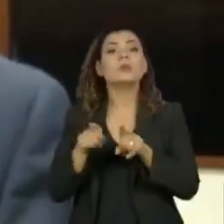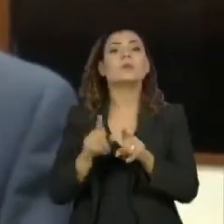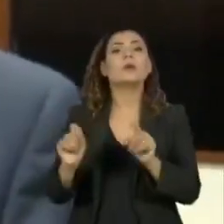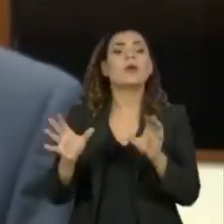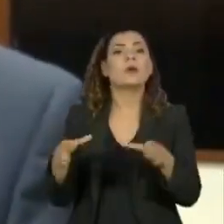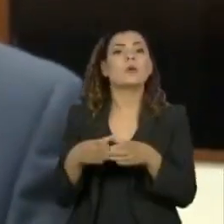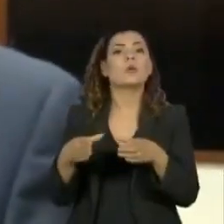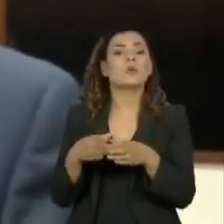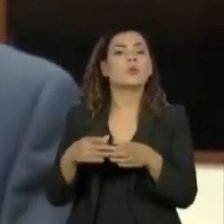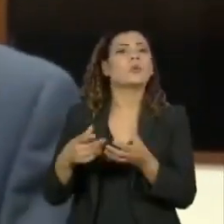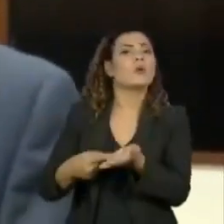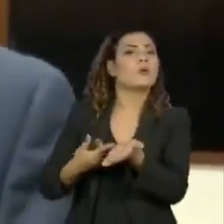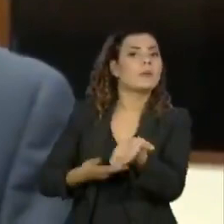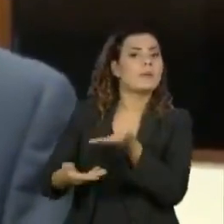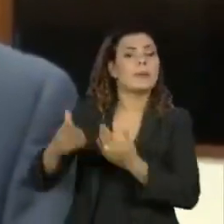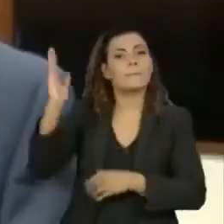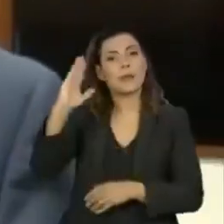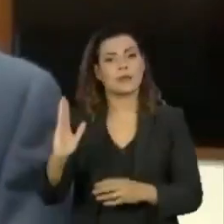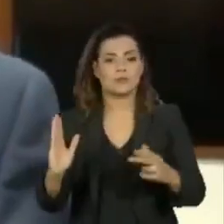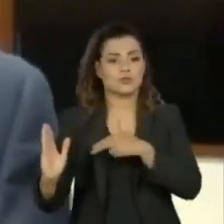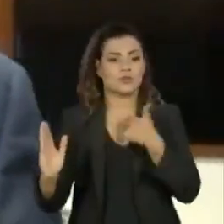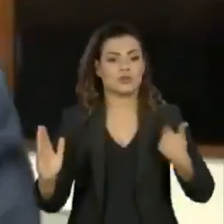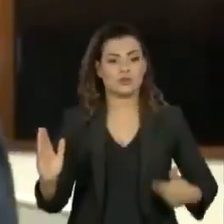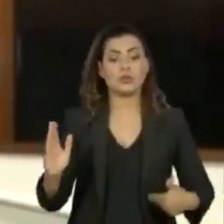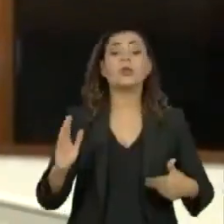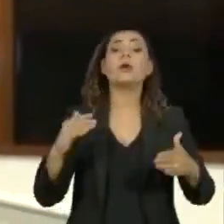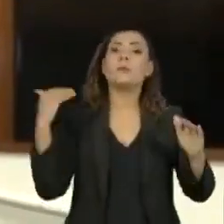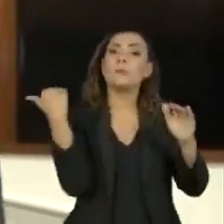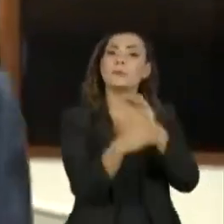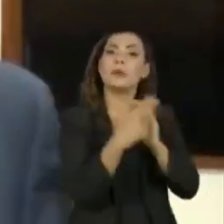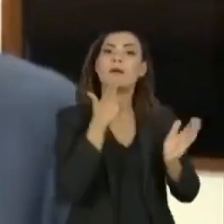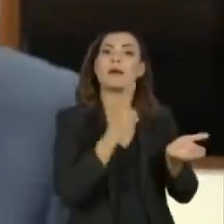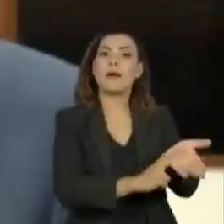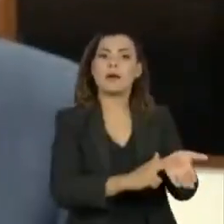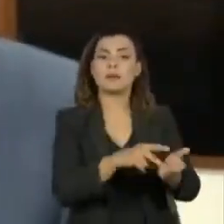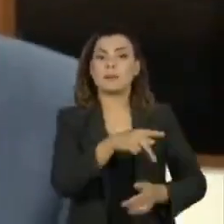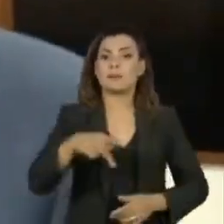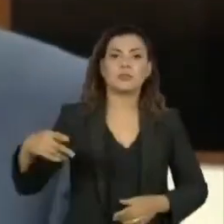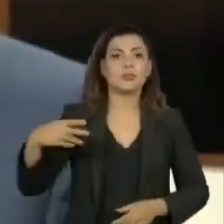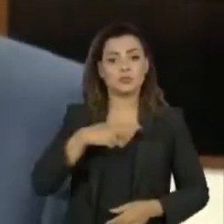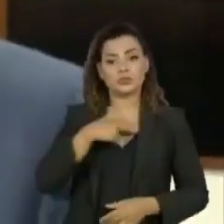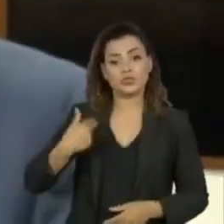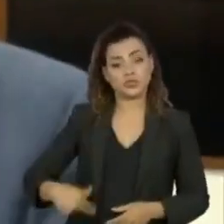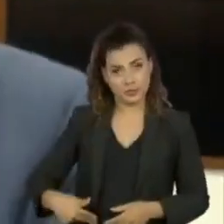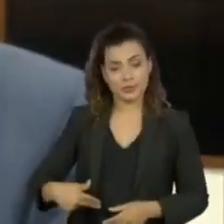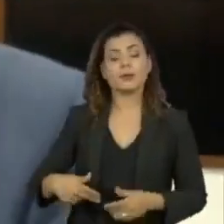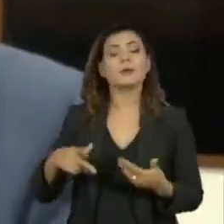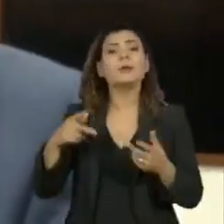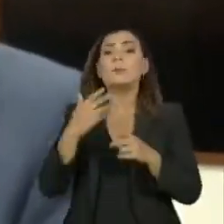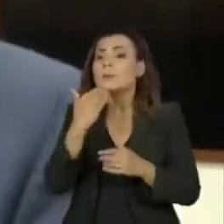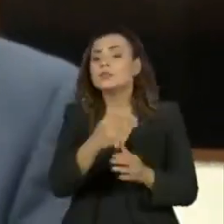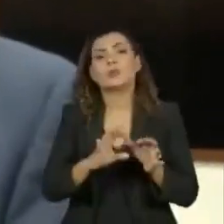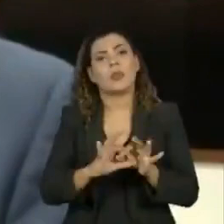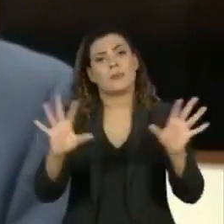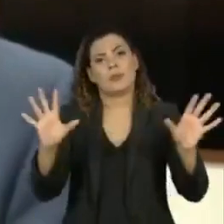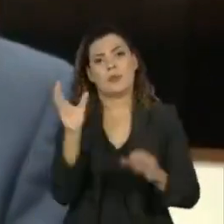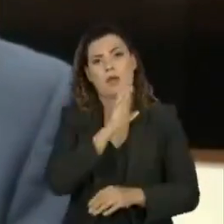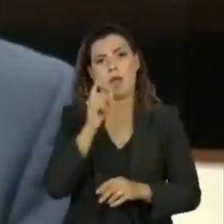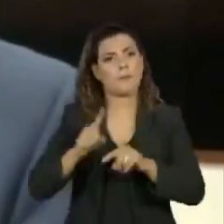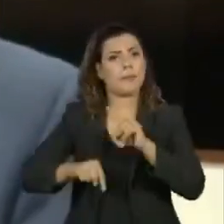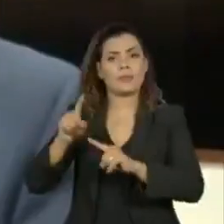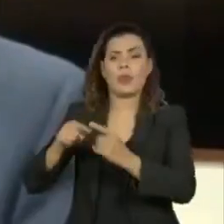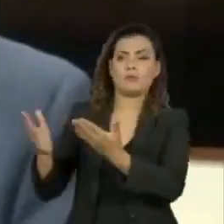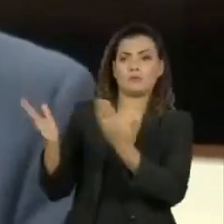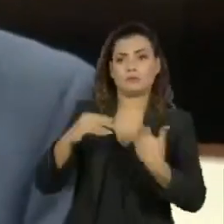faz parte da Frente Parlamentar Brasil-China, enviou uma carta ao presidente chinês Xi Jinping pedindo liberação do